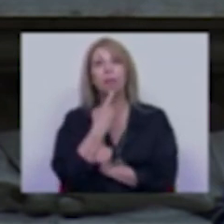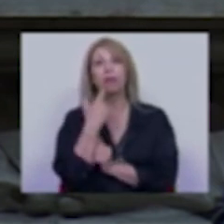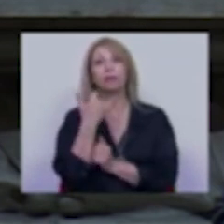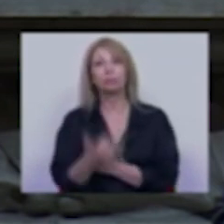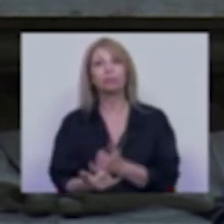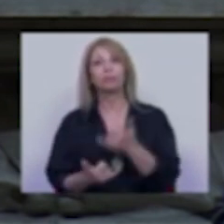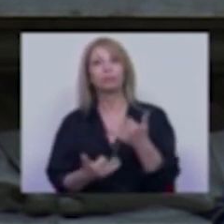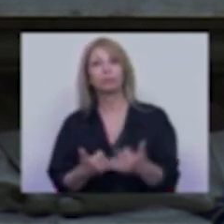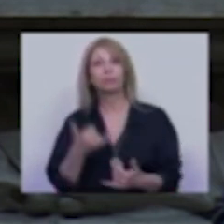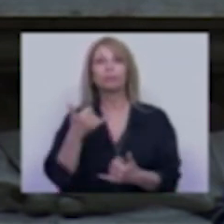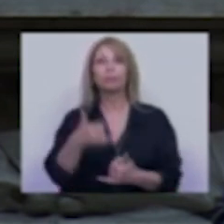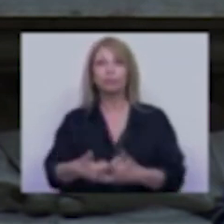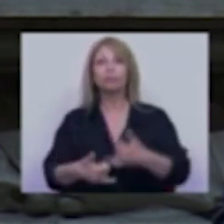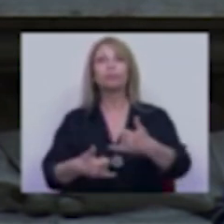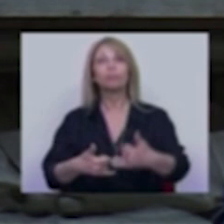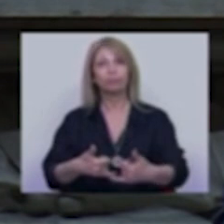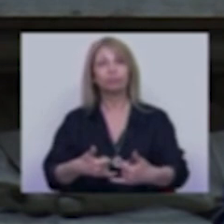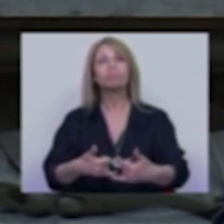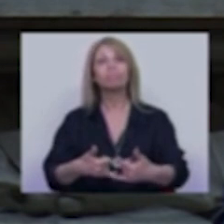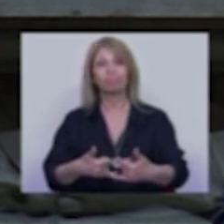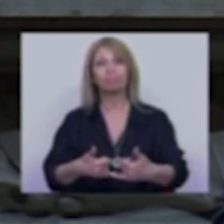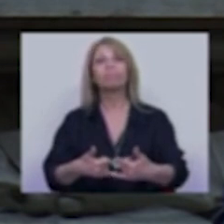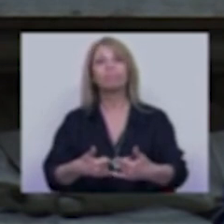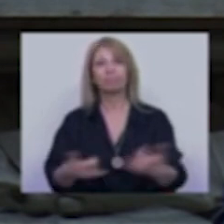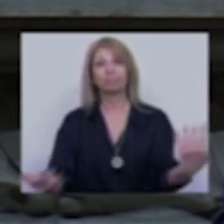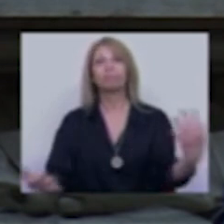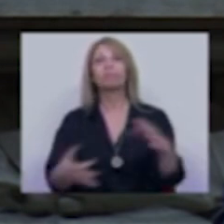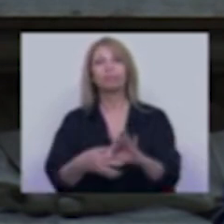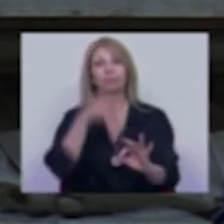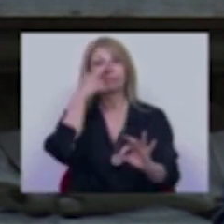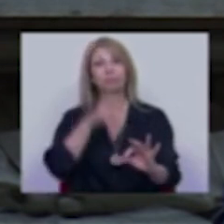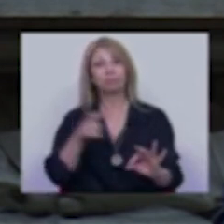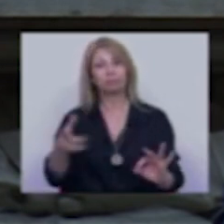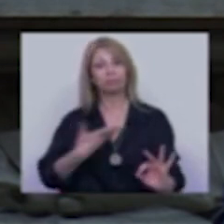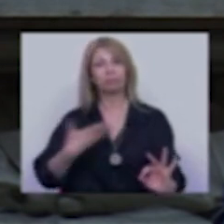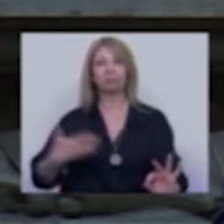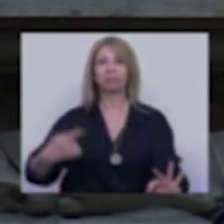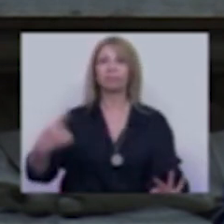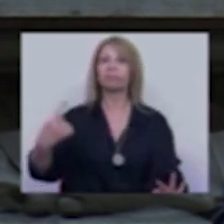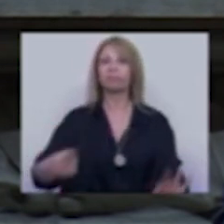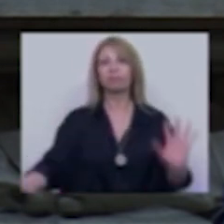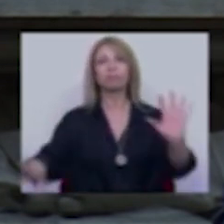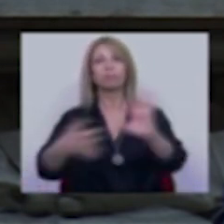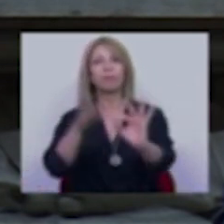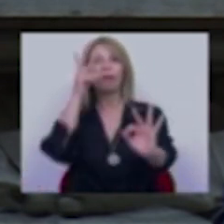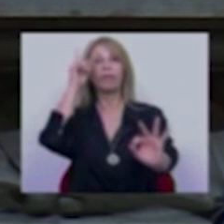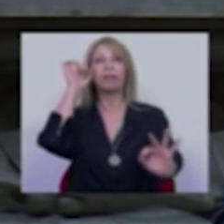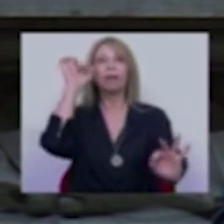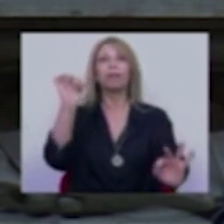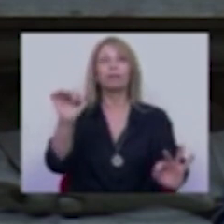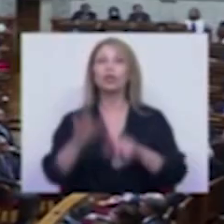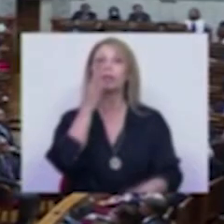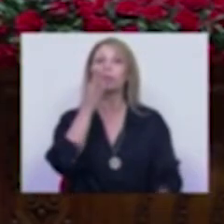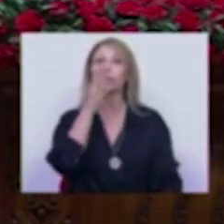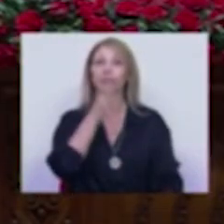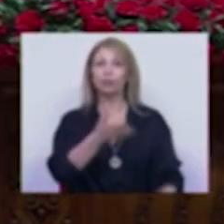com a constante militância cívica que pautou a sua vida por Portugal, o Presidente Jorge